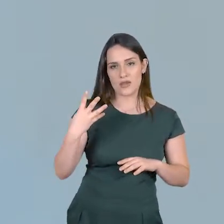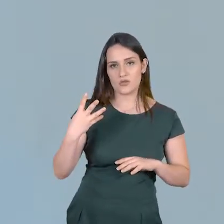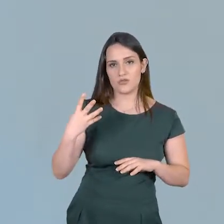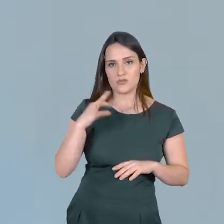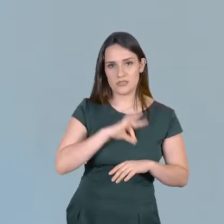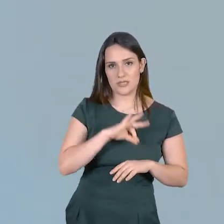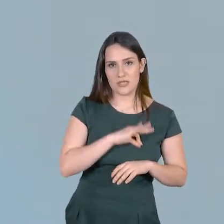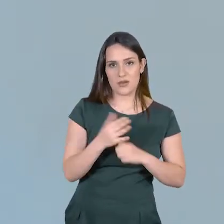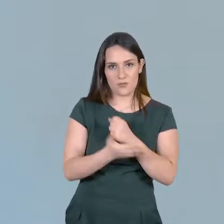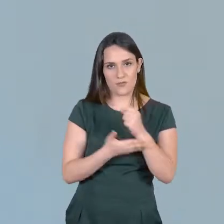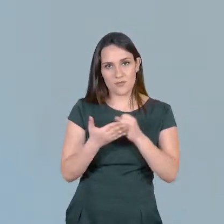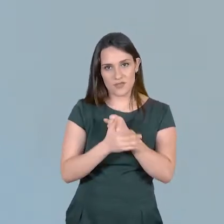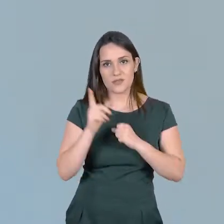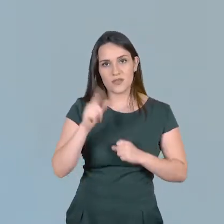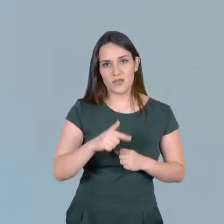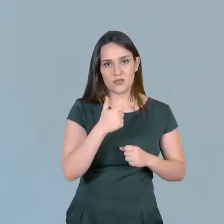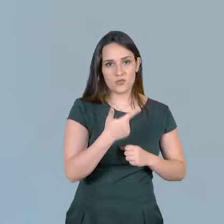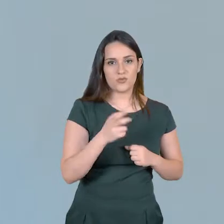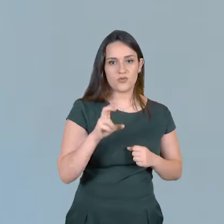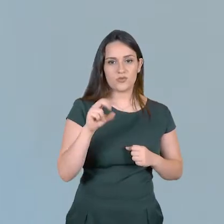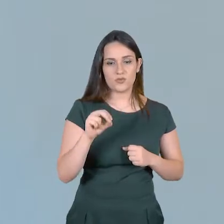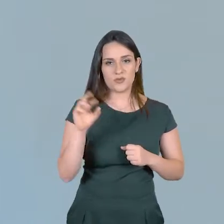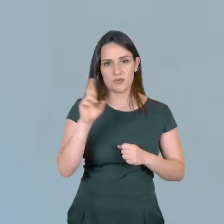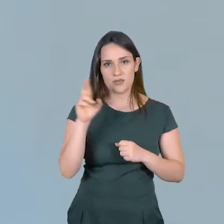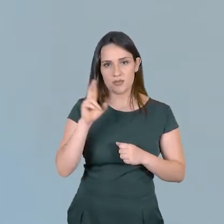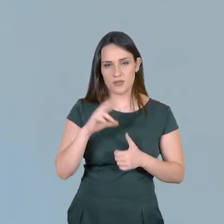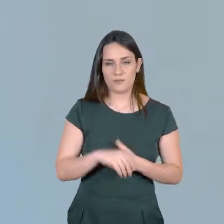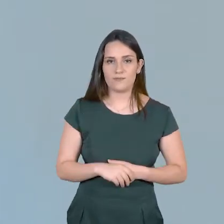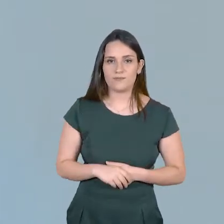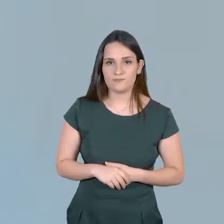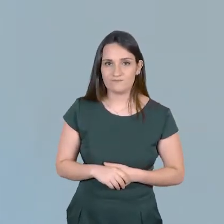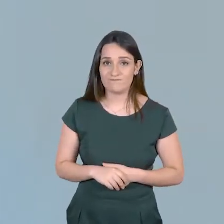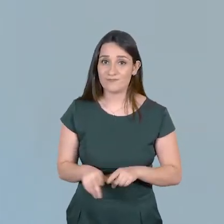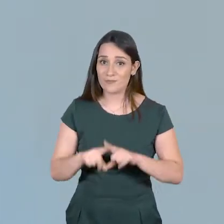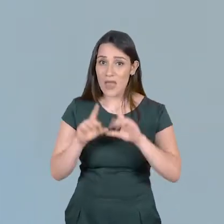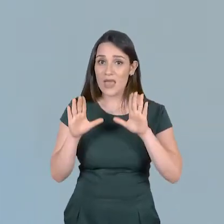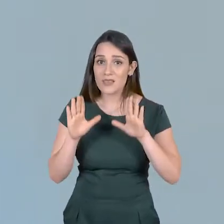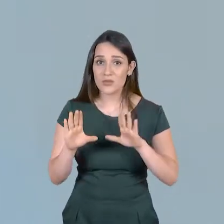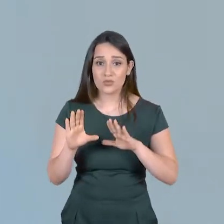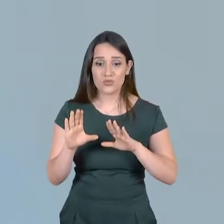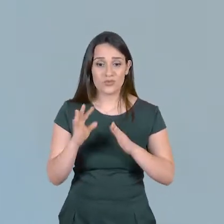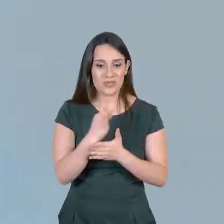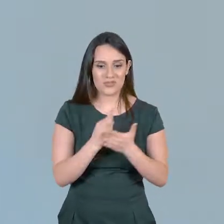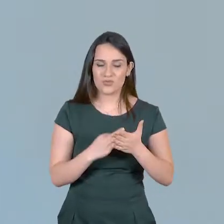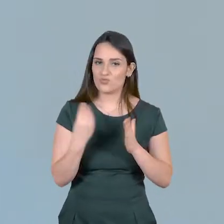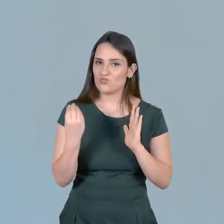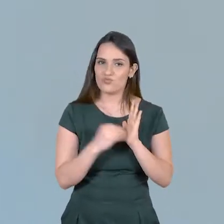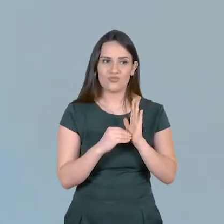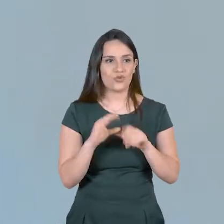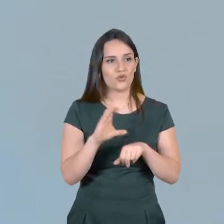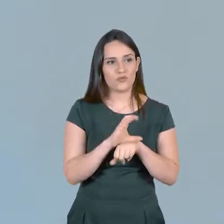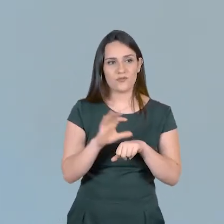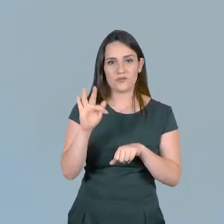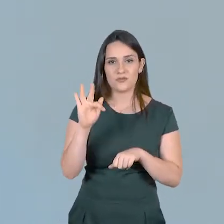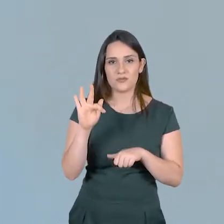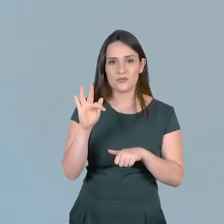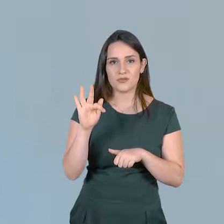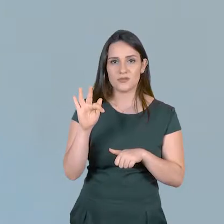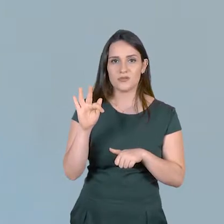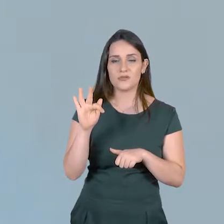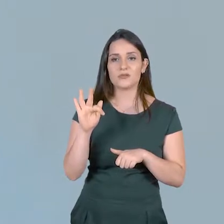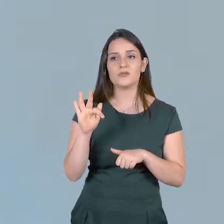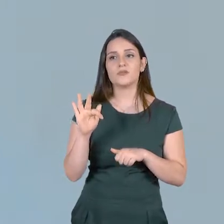no texto constitucional dessa forma. Isso faz com que as pessoas que tenham os seus benefícios de